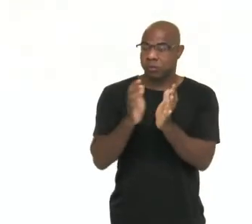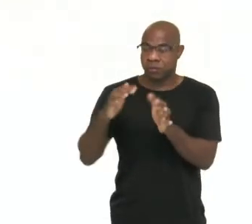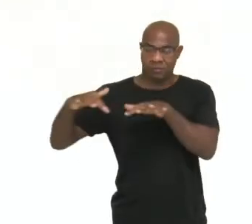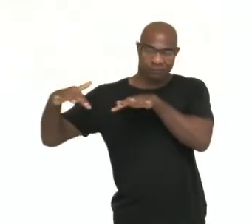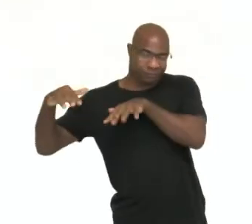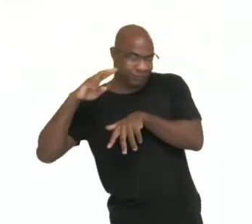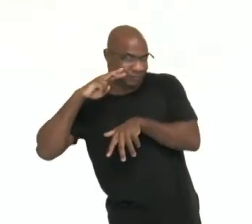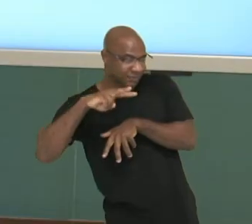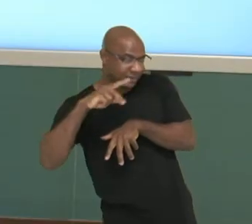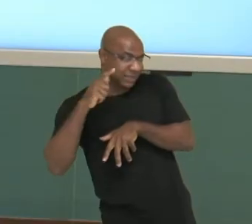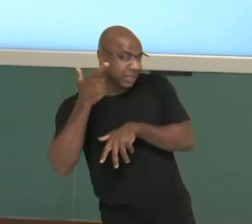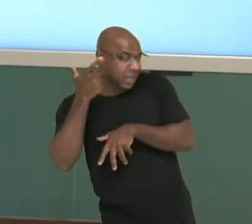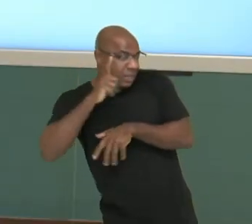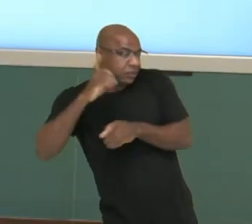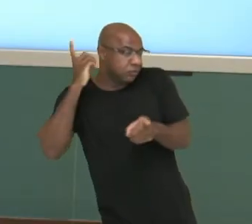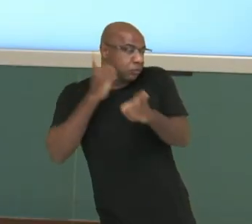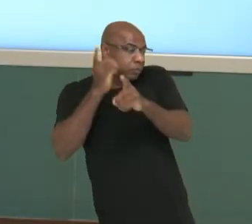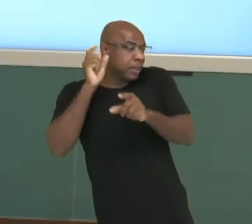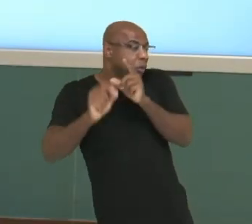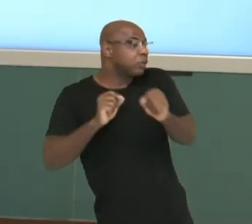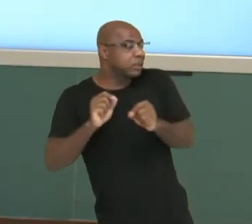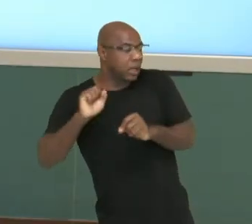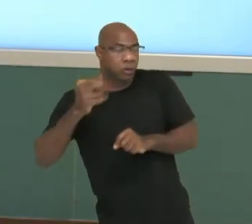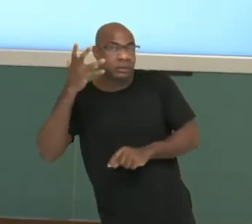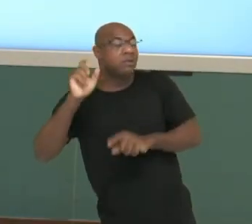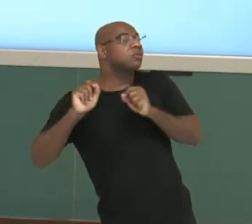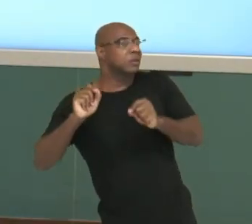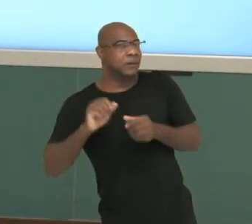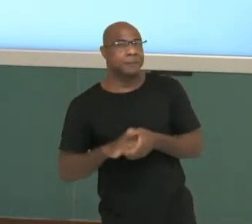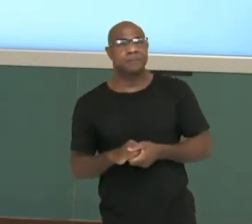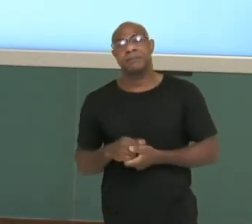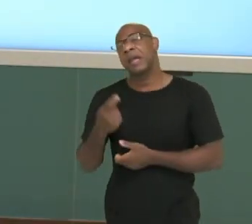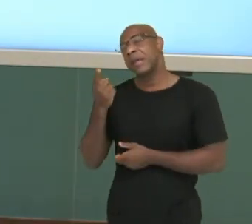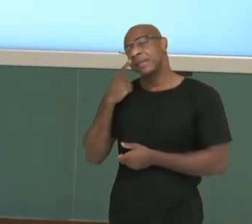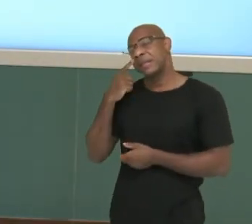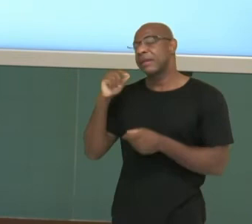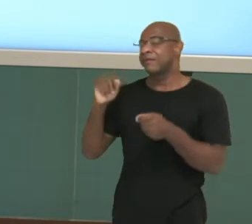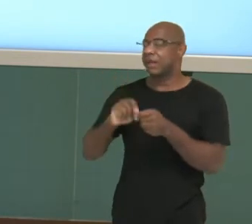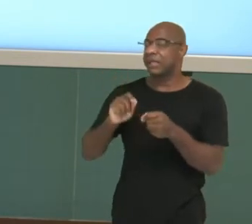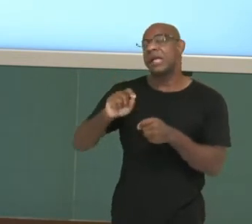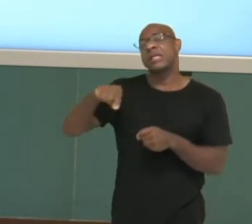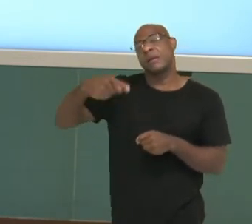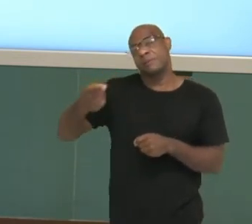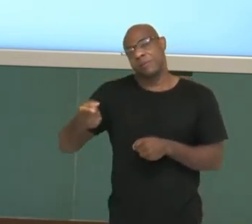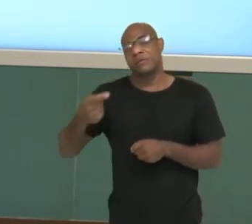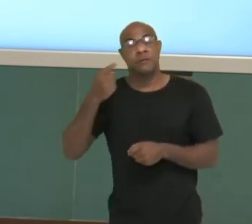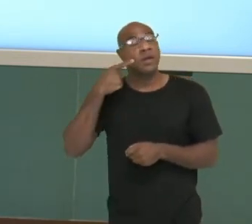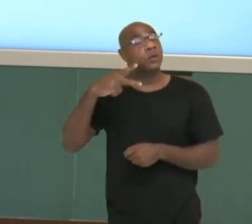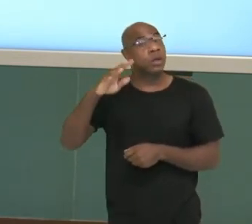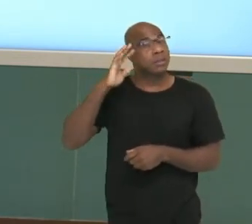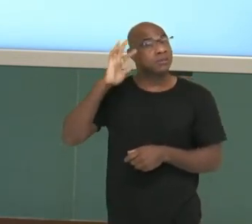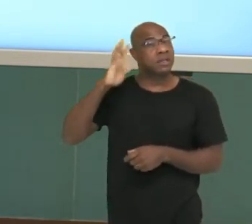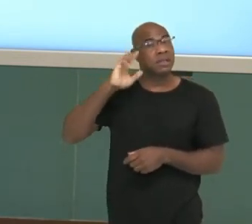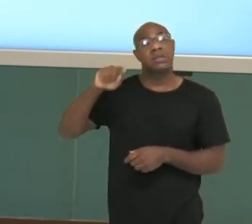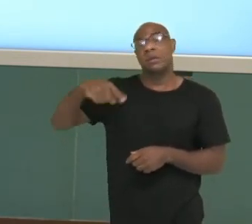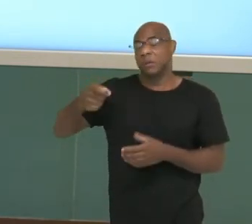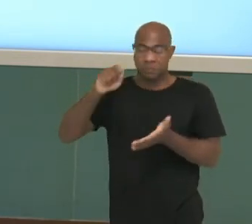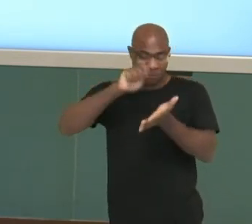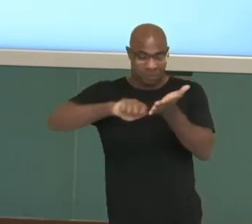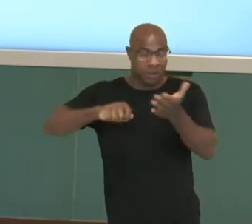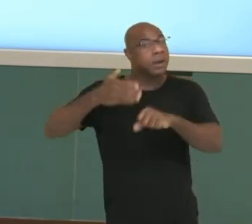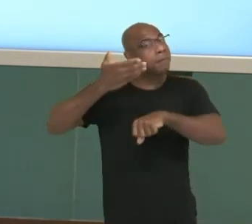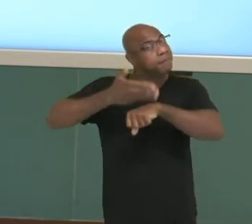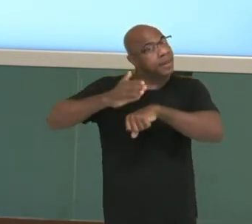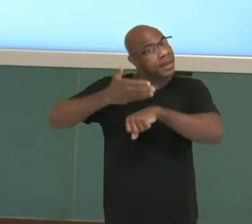o contexto em que aquilo acontece. Vamos lá, use a sua imaginação e coloque em